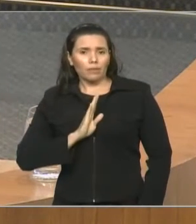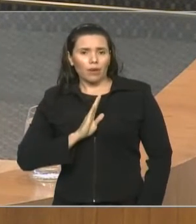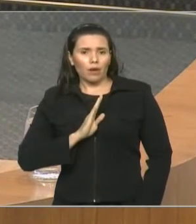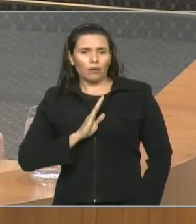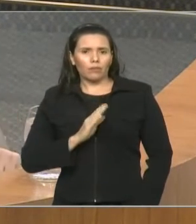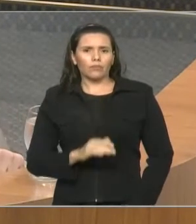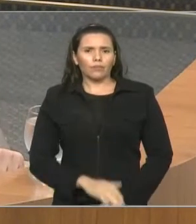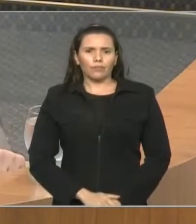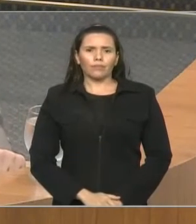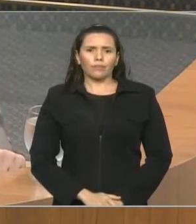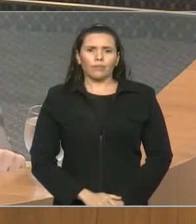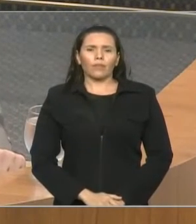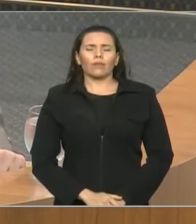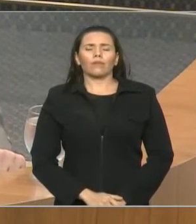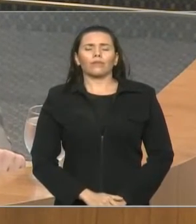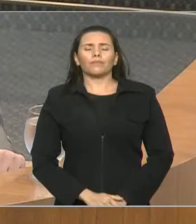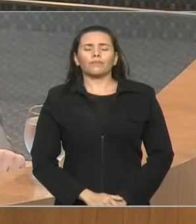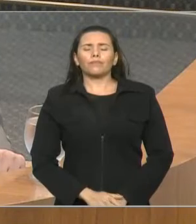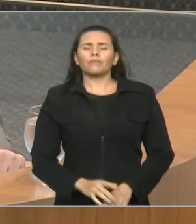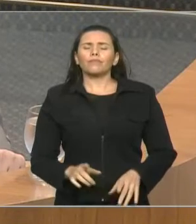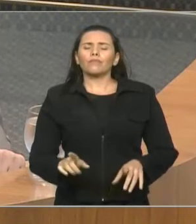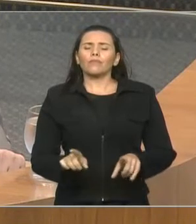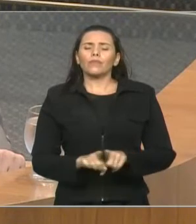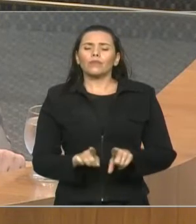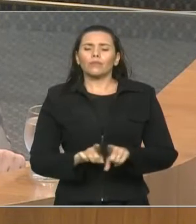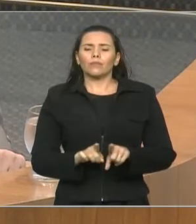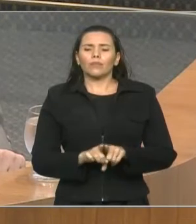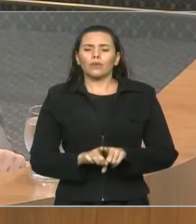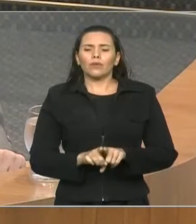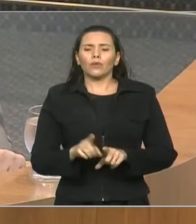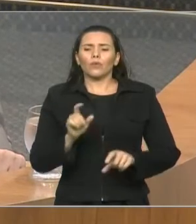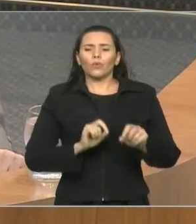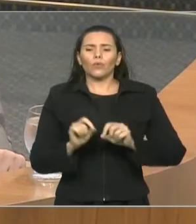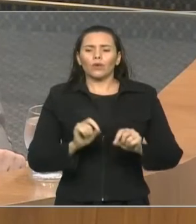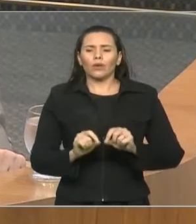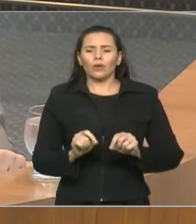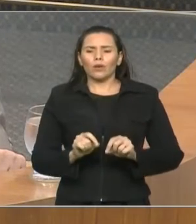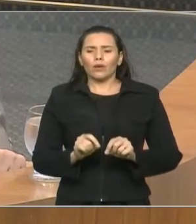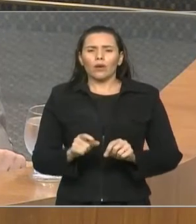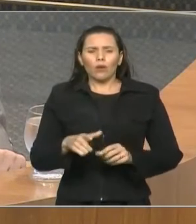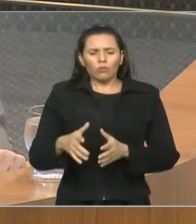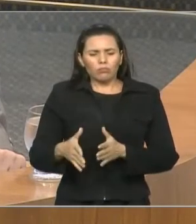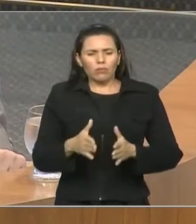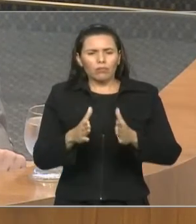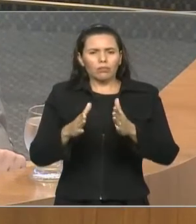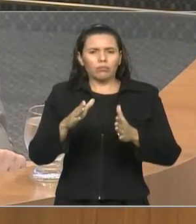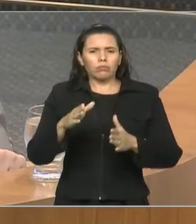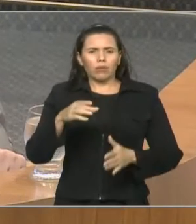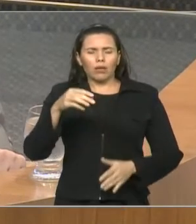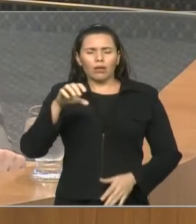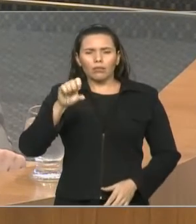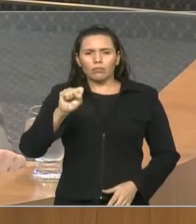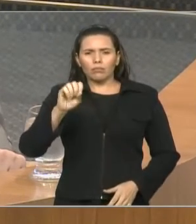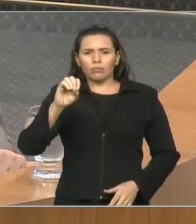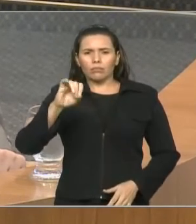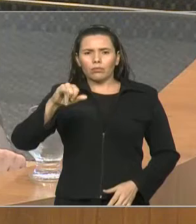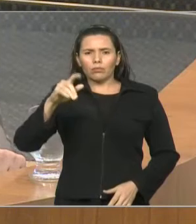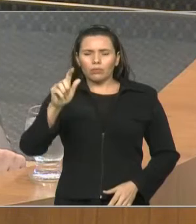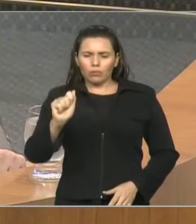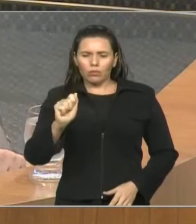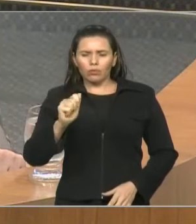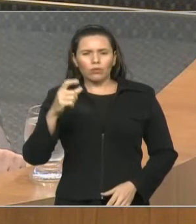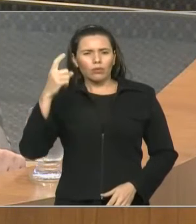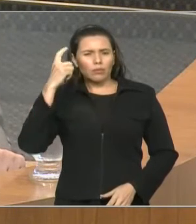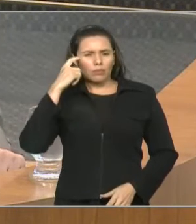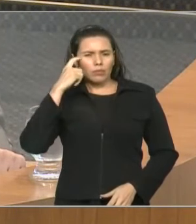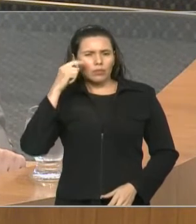como também, senhor presidente, vai diminuir o canal da soja. Imaginemos hoje que já está sendo concluída a estrada que liga São